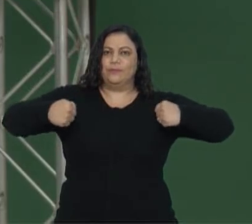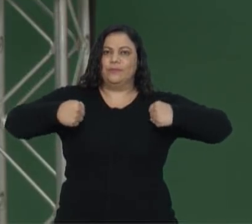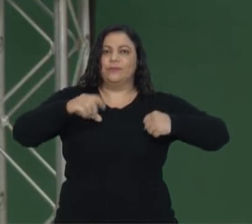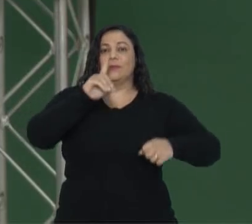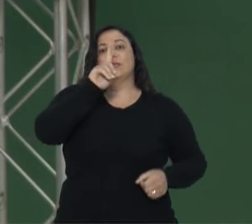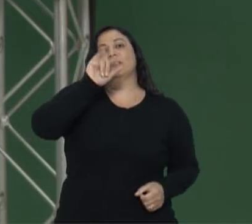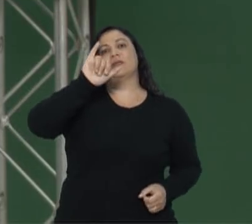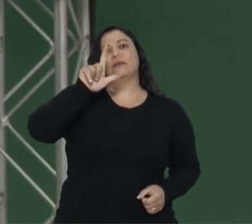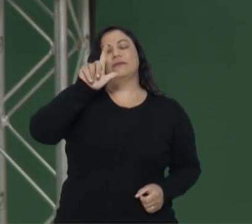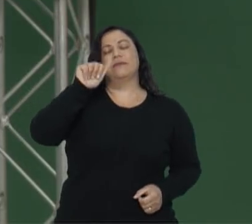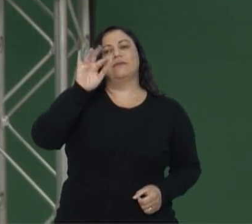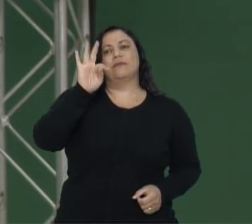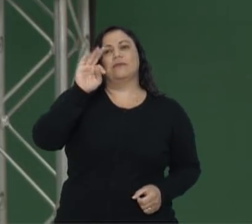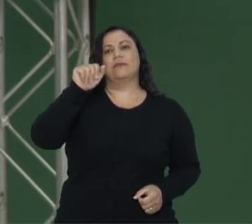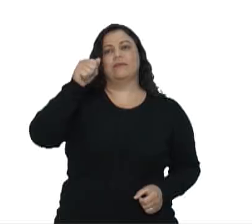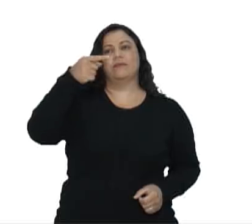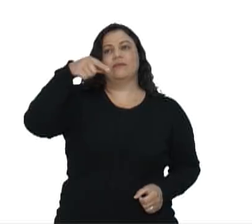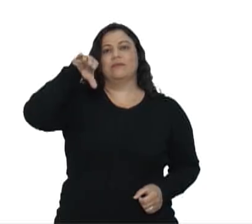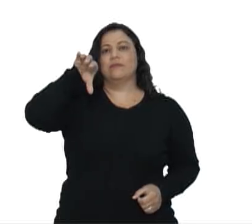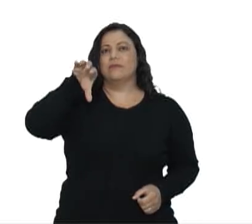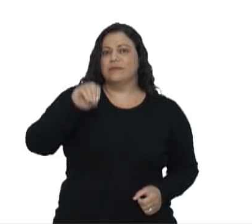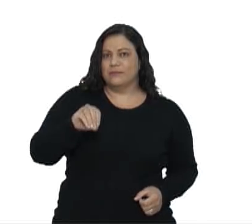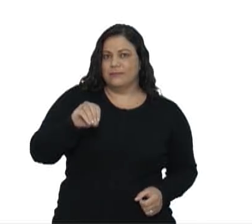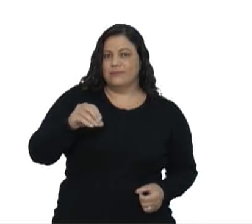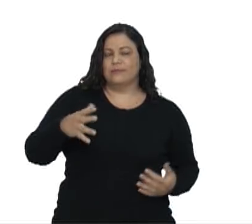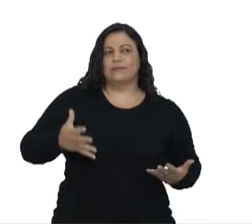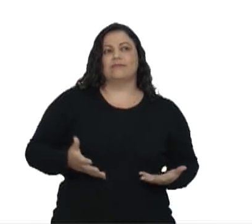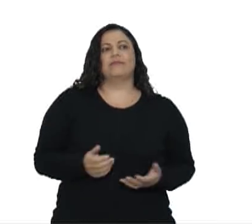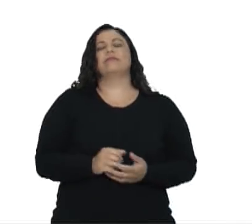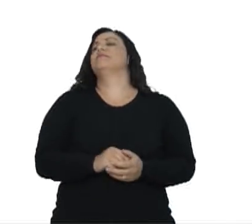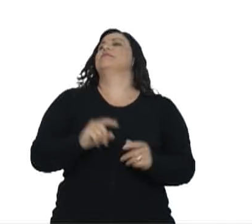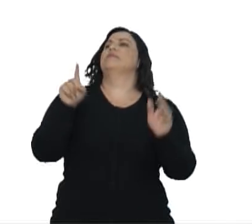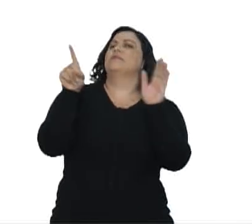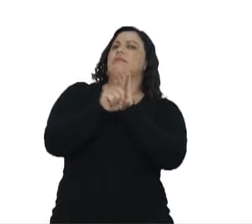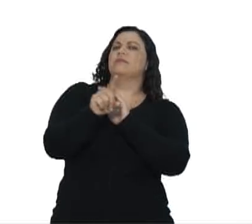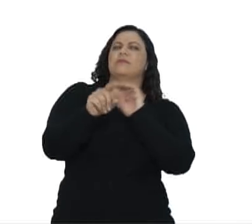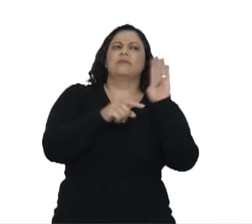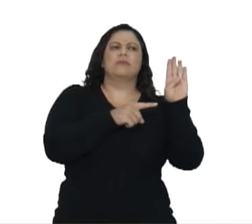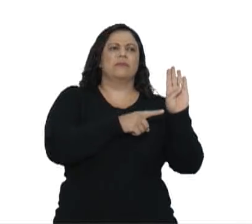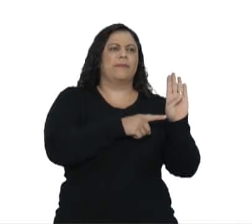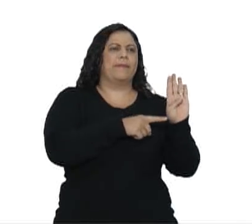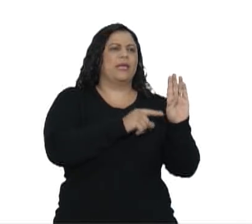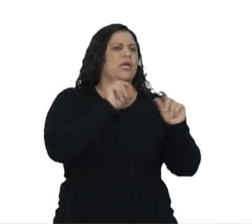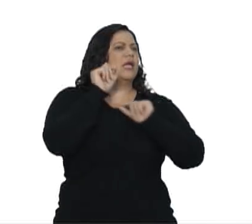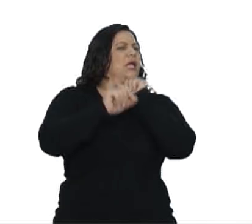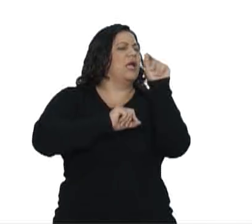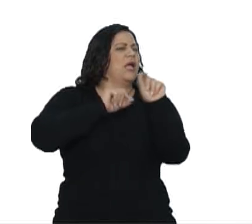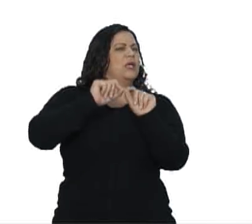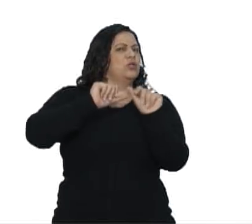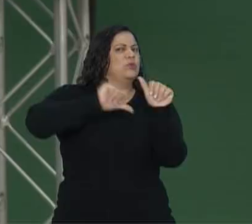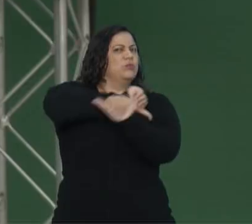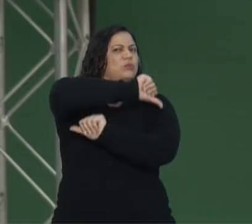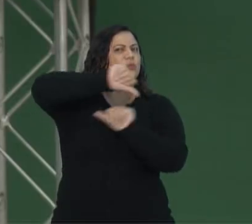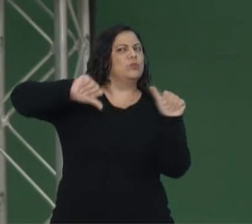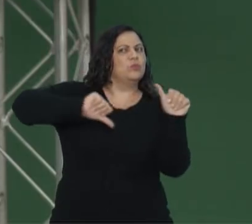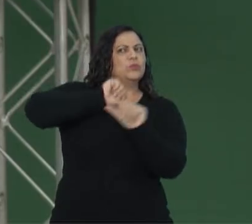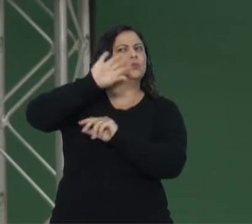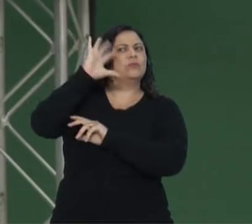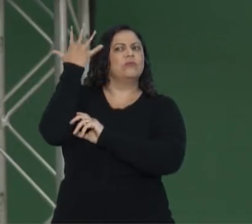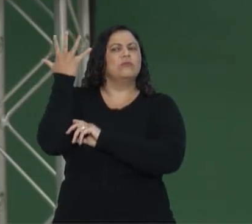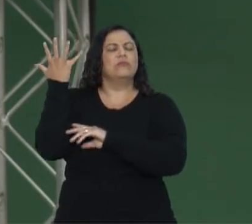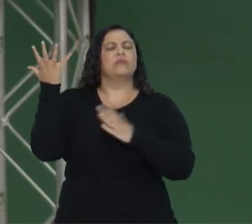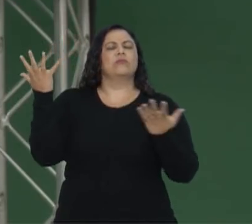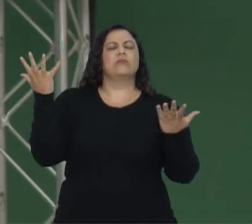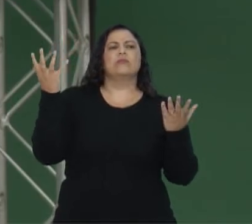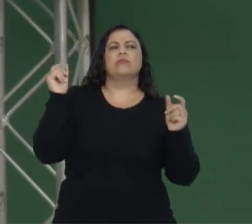Olha a questão B. Que tipo de transformação ocorreu neste caso? Então é uma transformação física, quando eu mexo